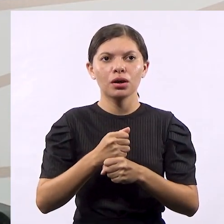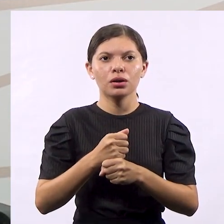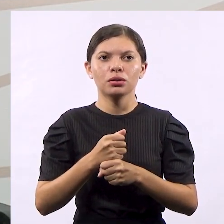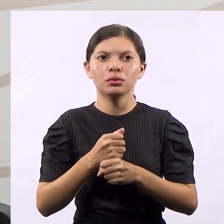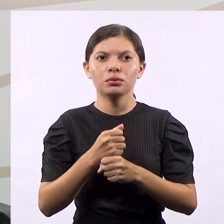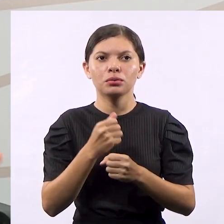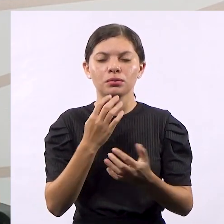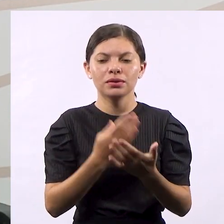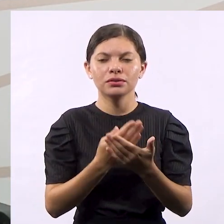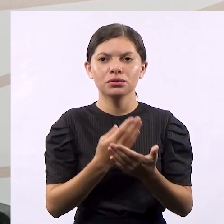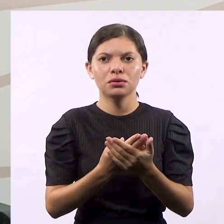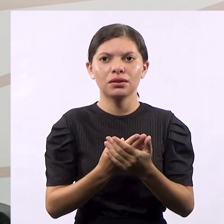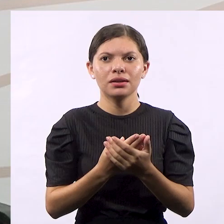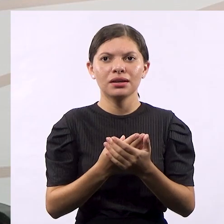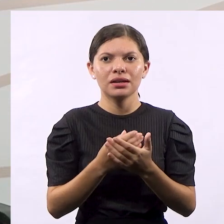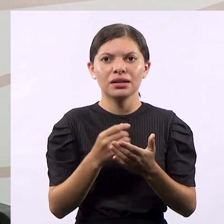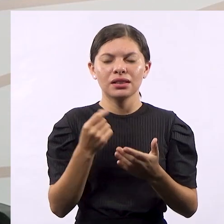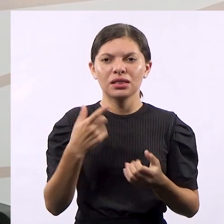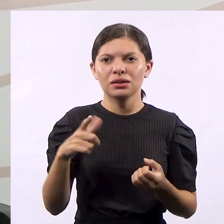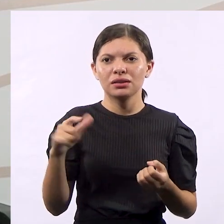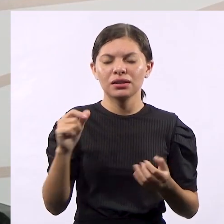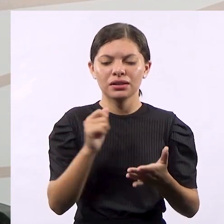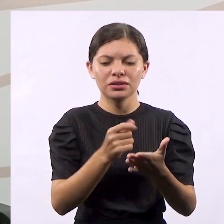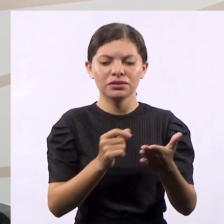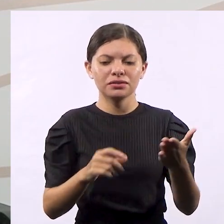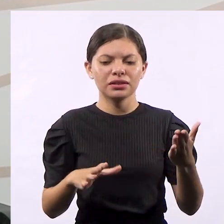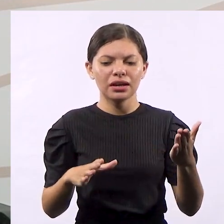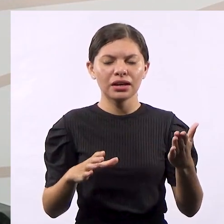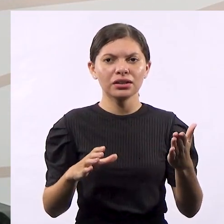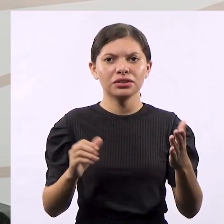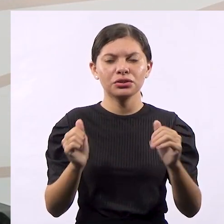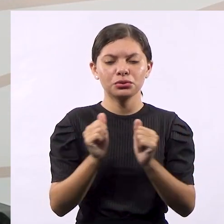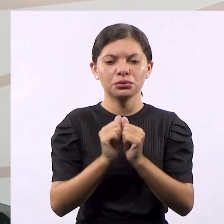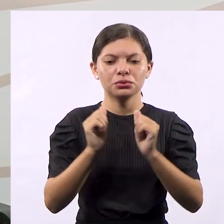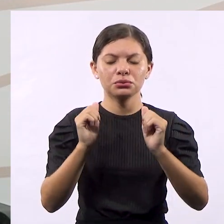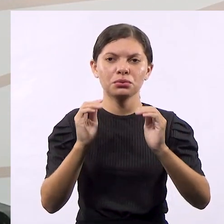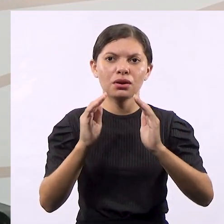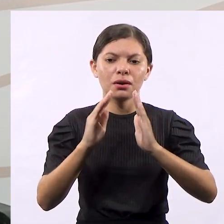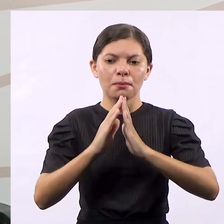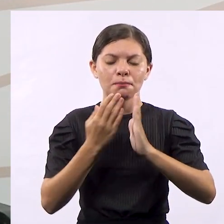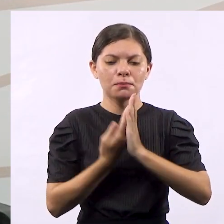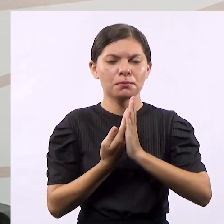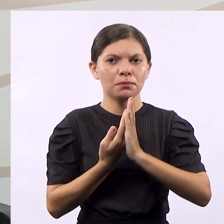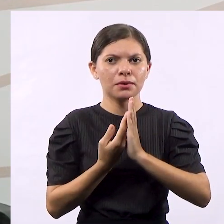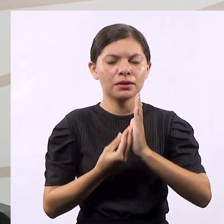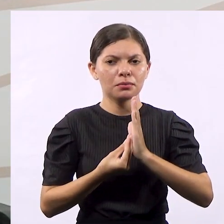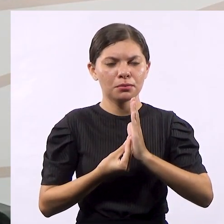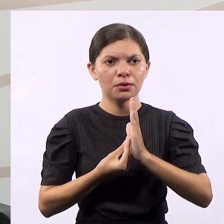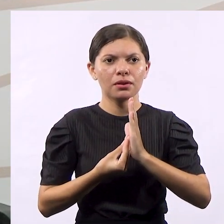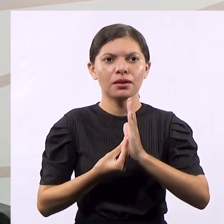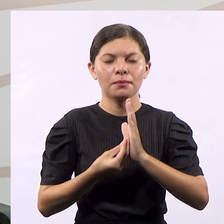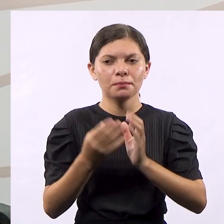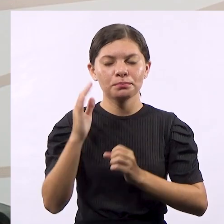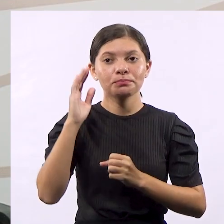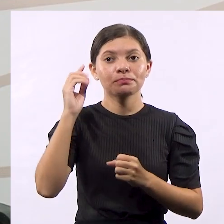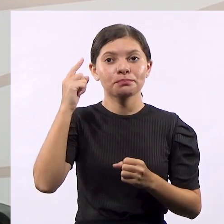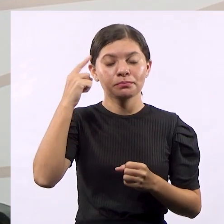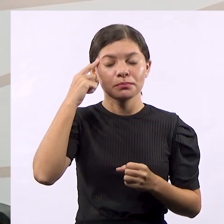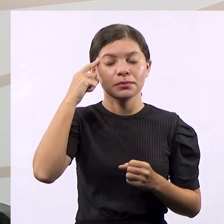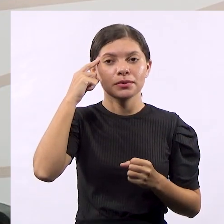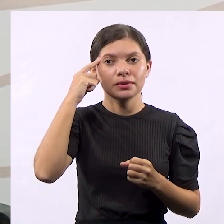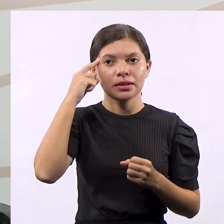envolva as comunidades quilombolas, é uma questão a ser pensada, porque essas práticas interculturais não estão